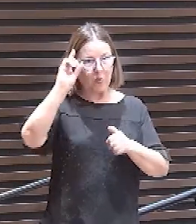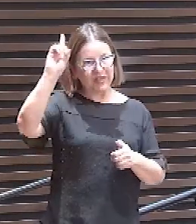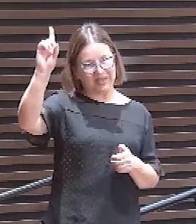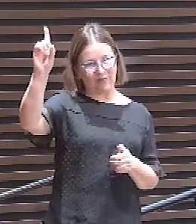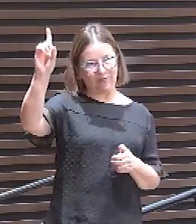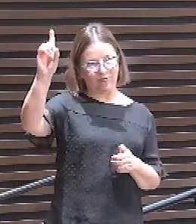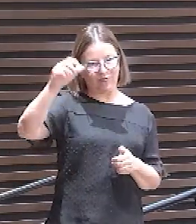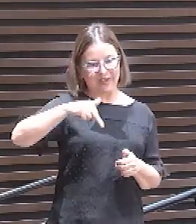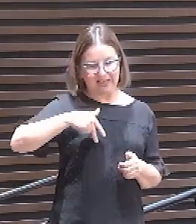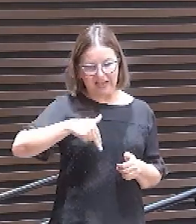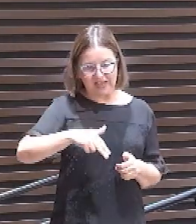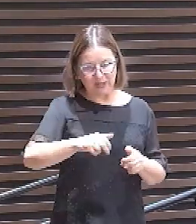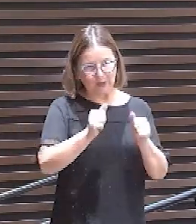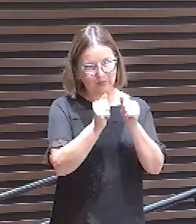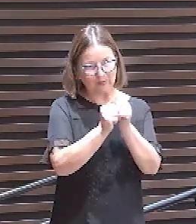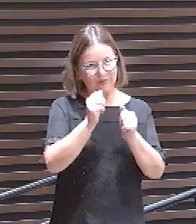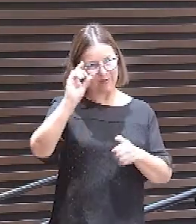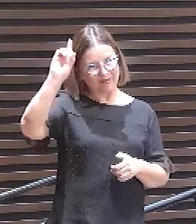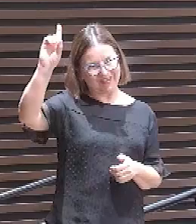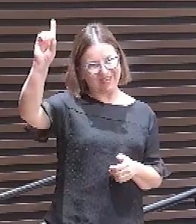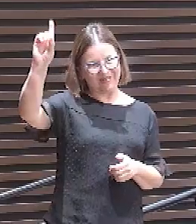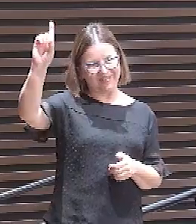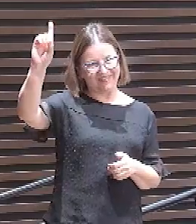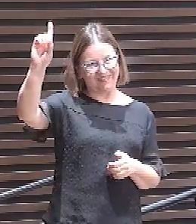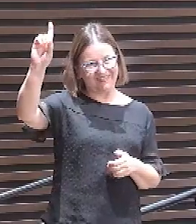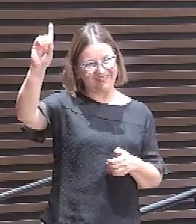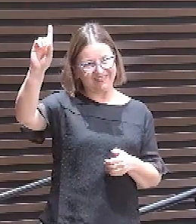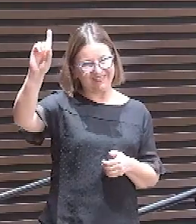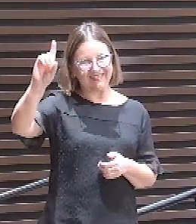Andou Enoque com Deus.